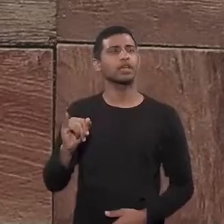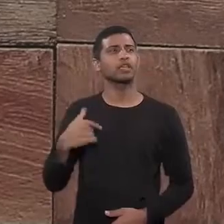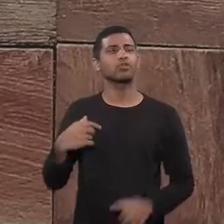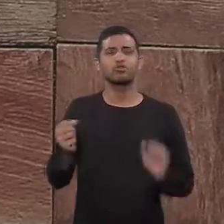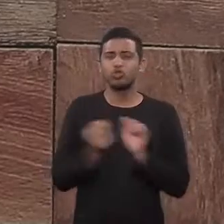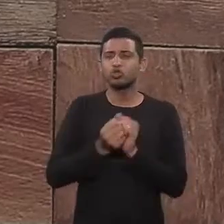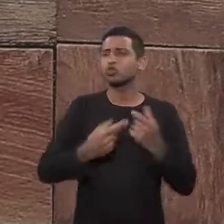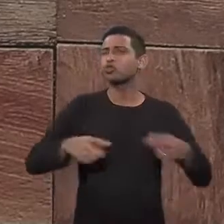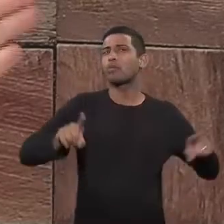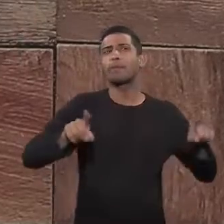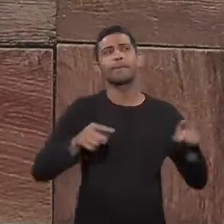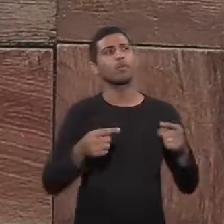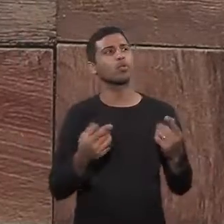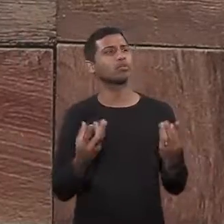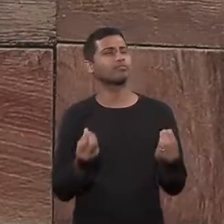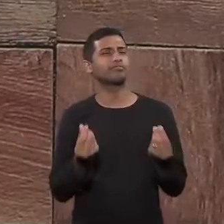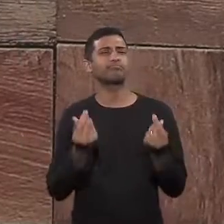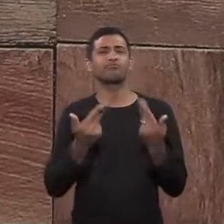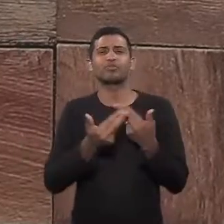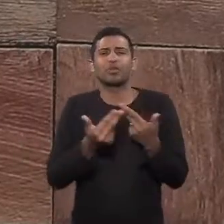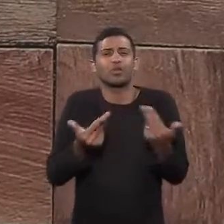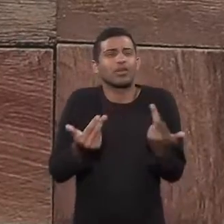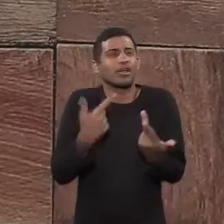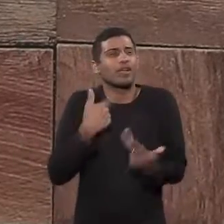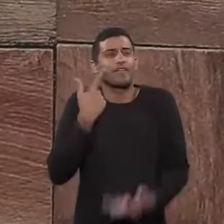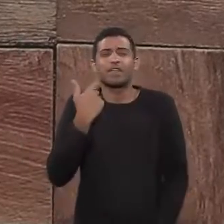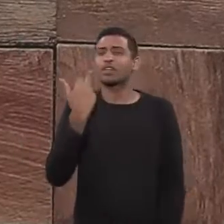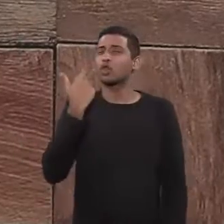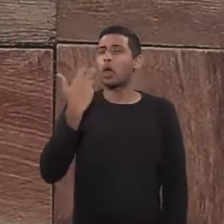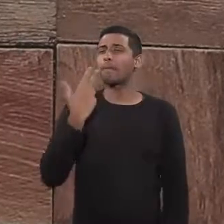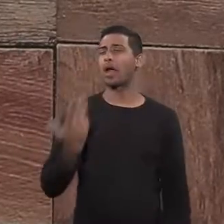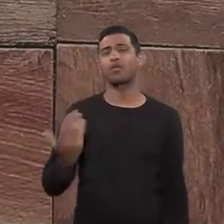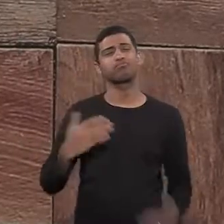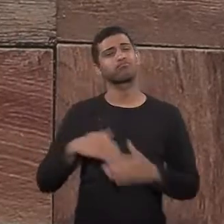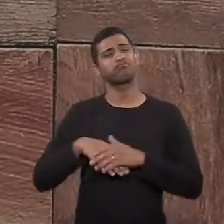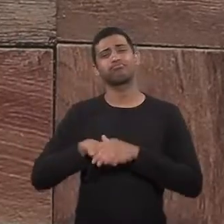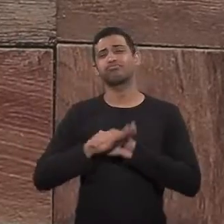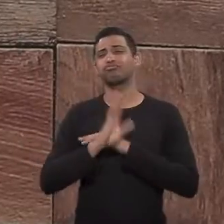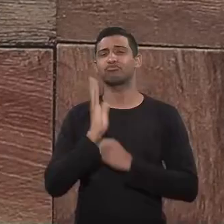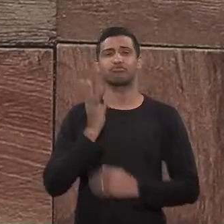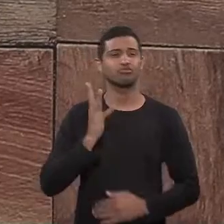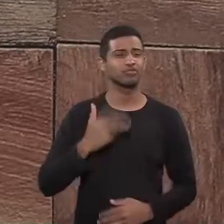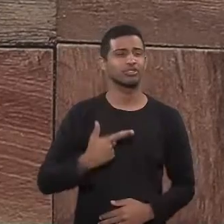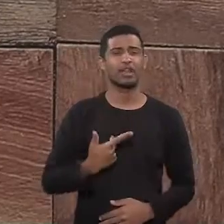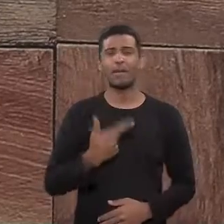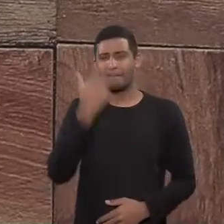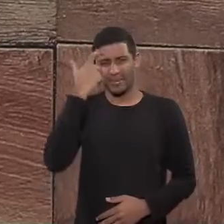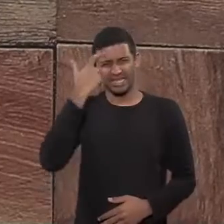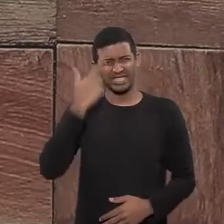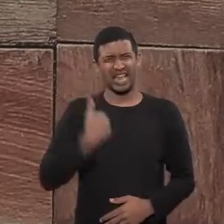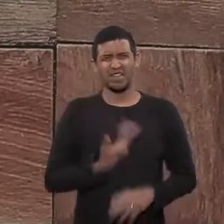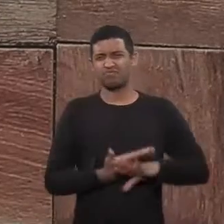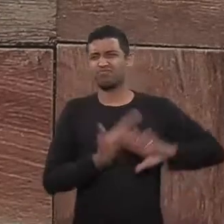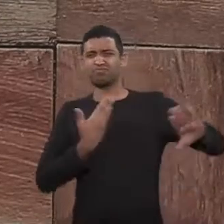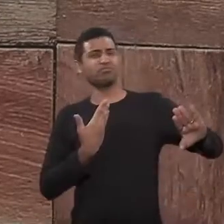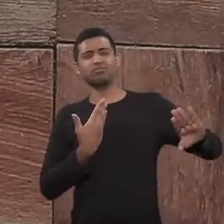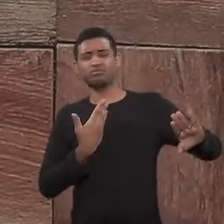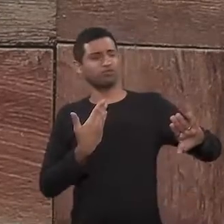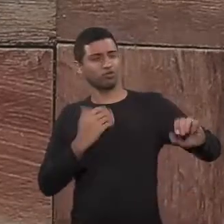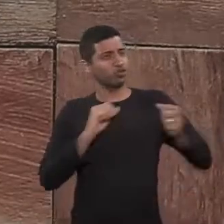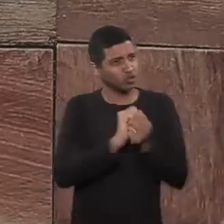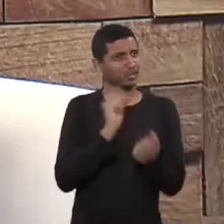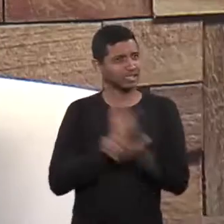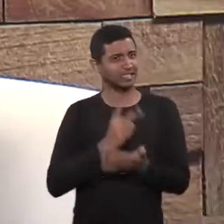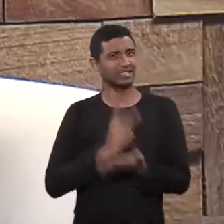com a música e com as outras coisas, era muito natural, acho que eu não via mais uma separação, assim, do que eu fazia